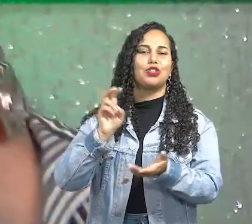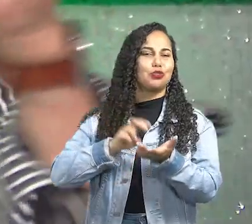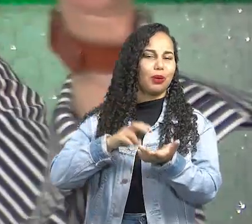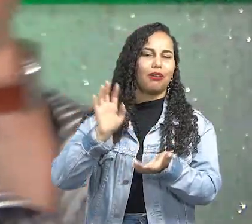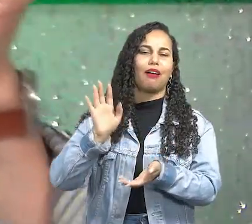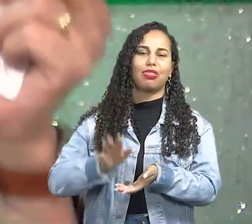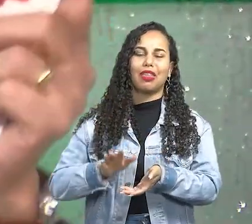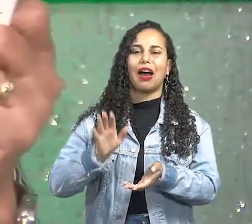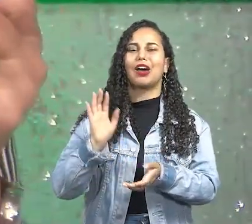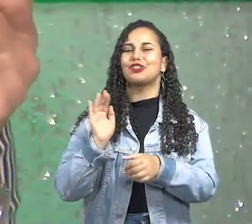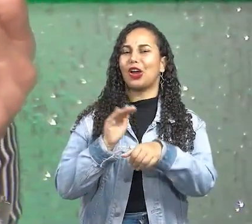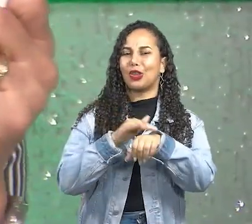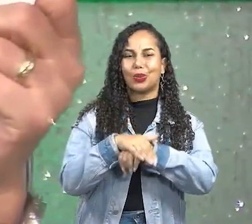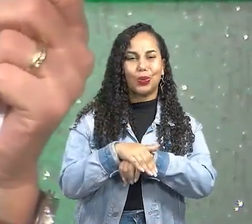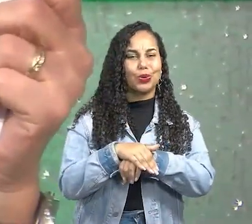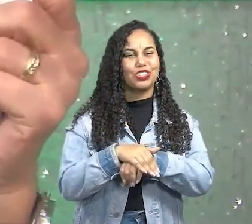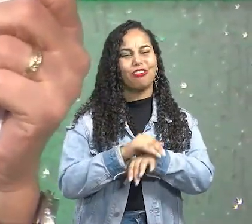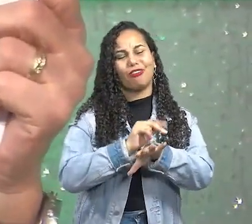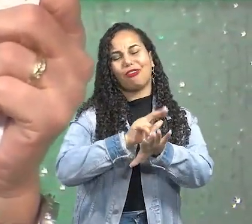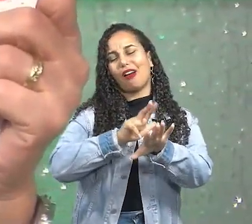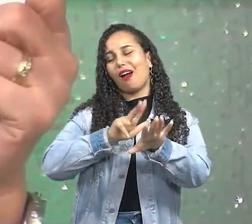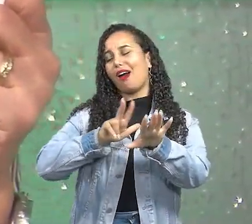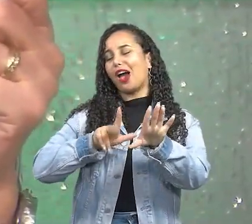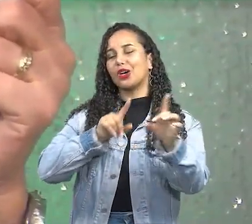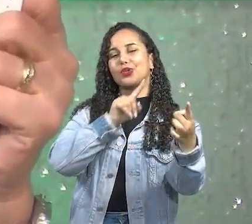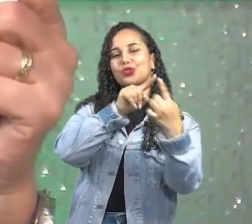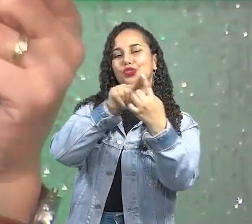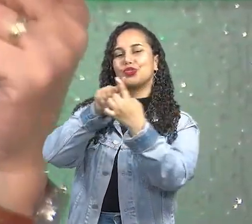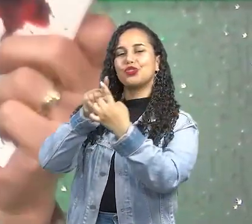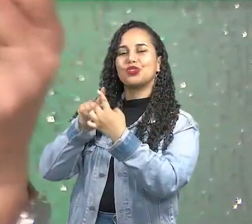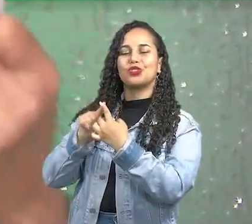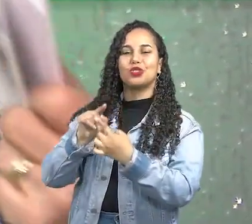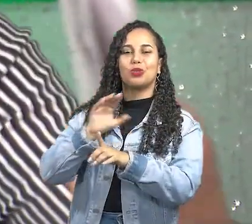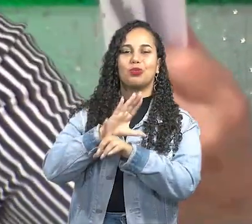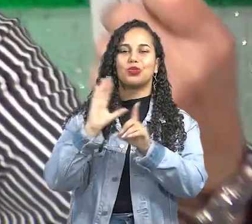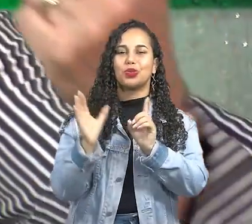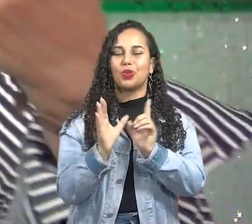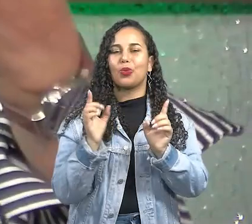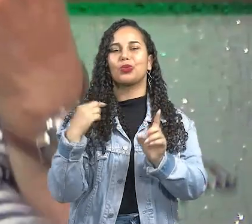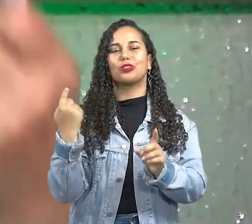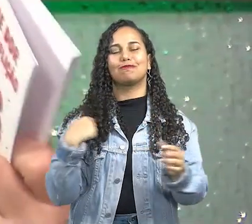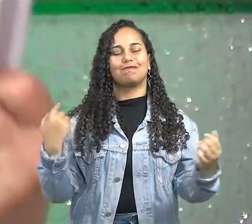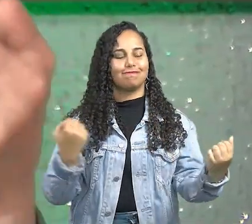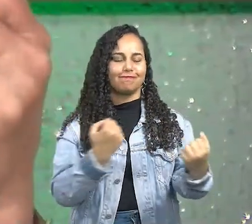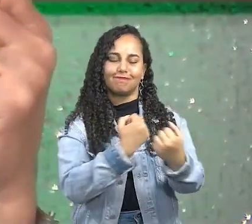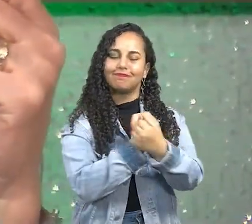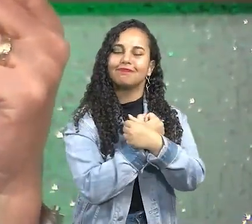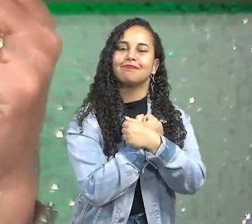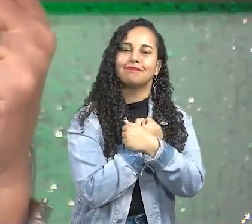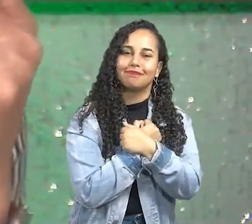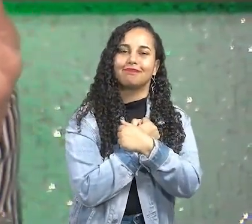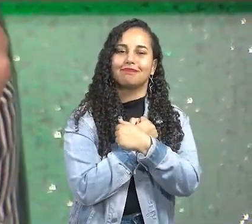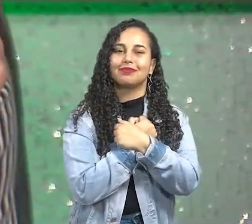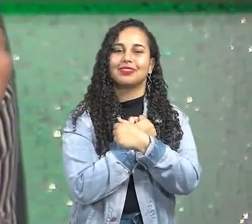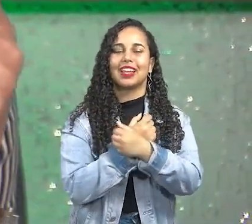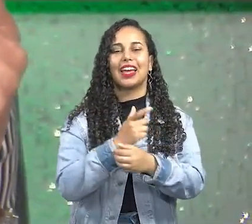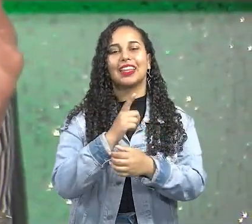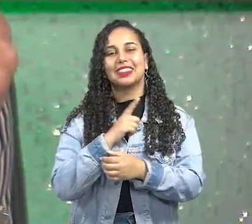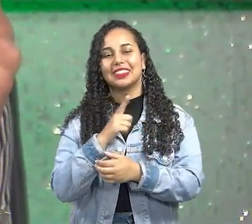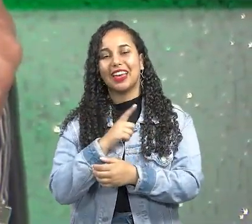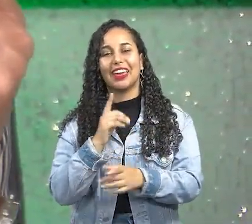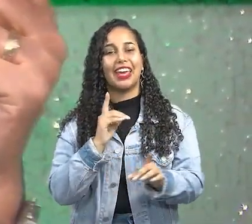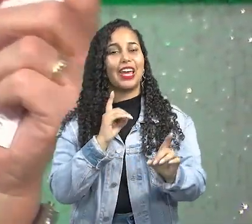todas as noites, os mais variados cultos. Quando as pessoas clamam a Deus, quando a gente se abraça. Temos